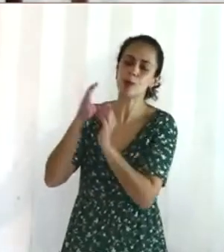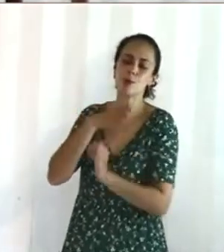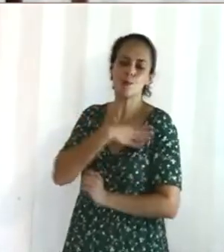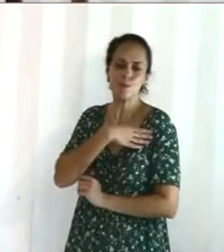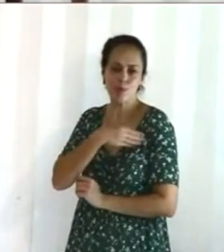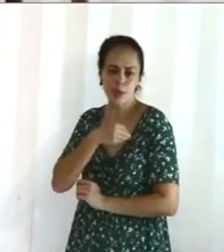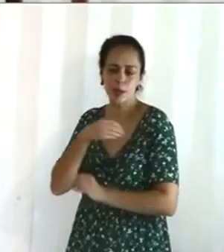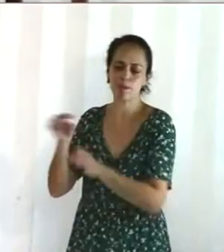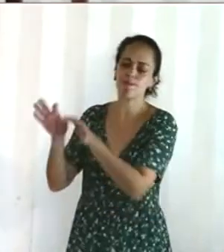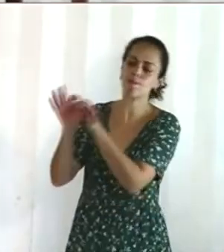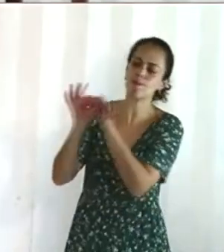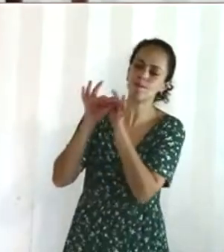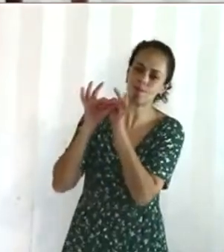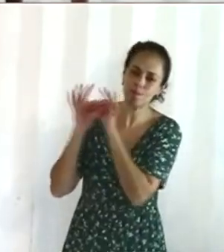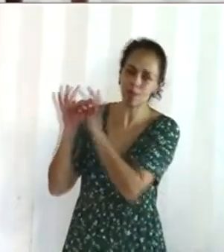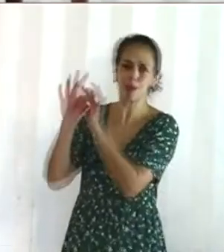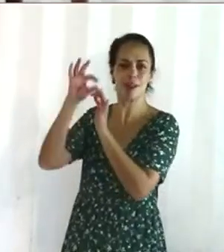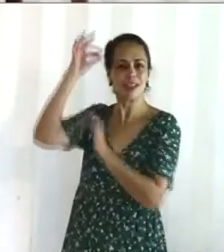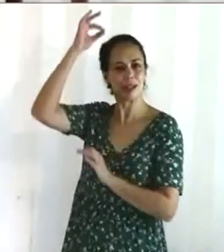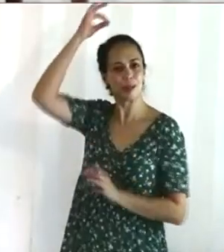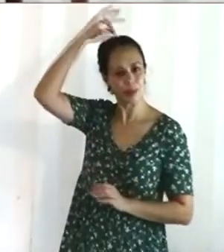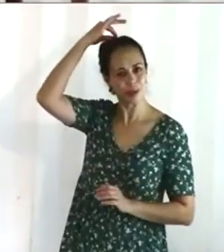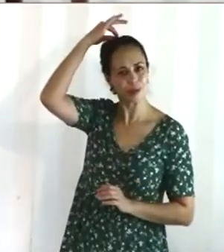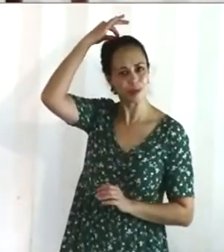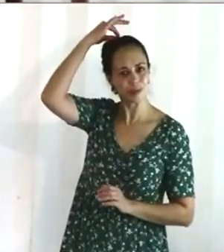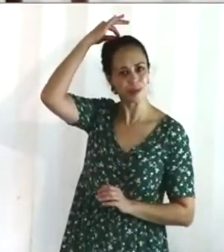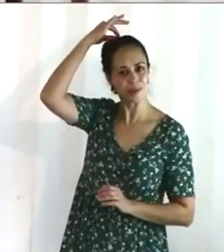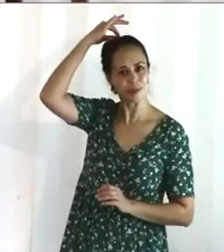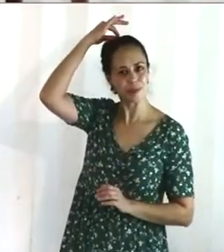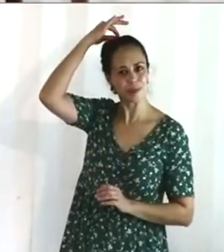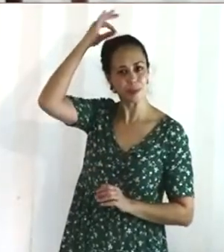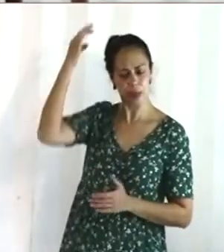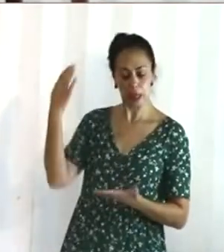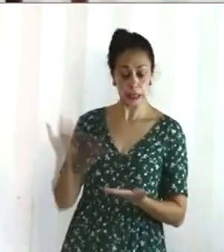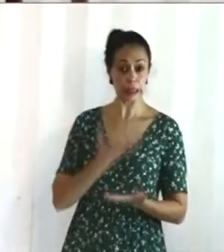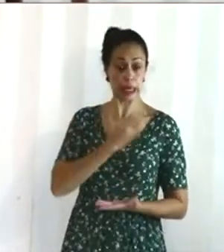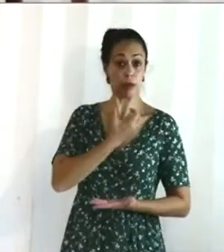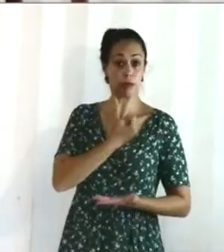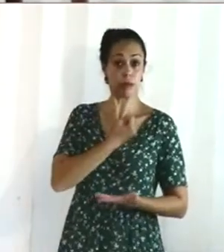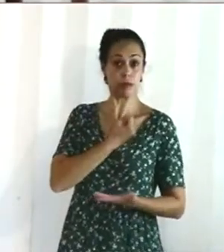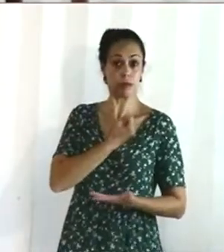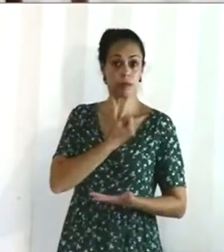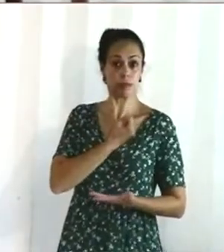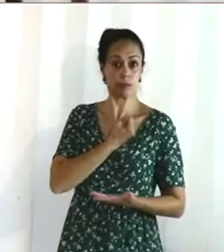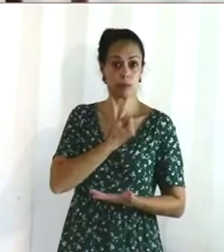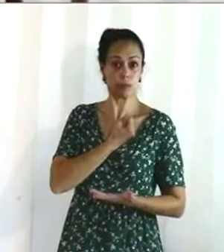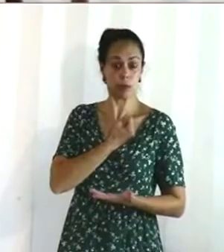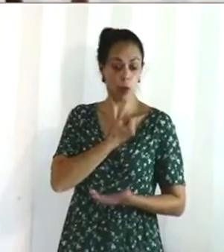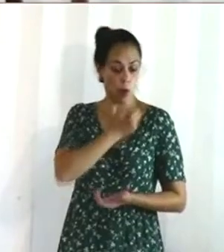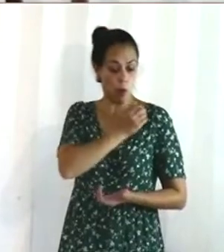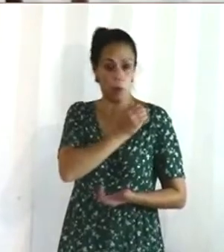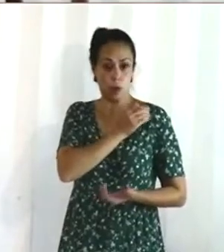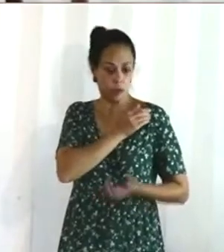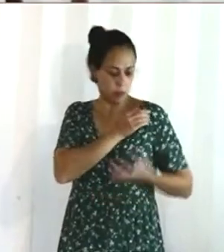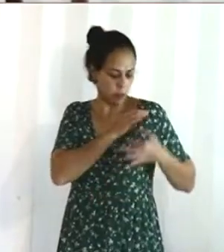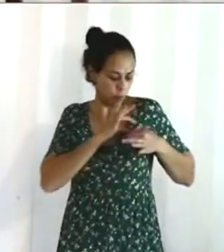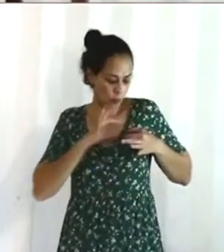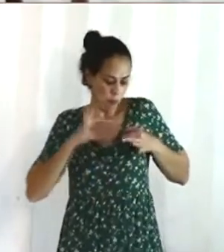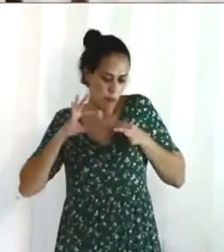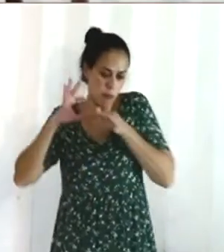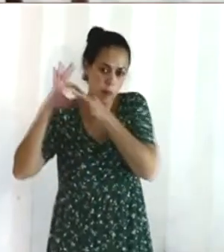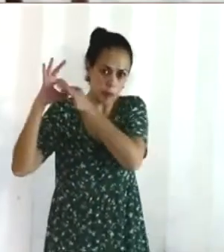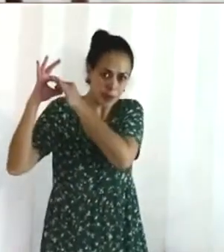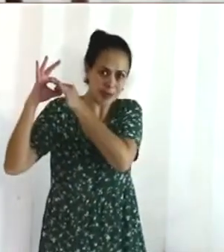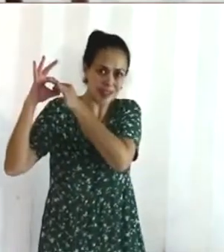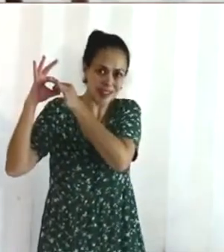salvação, nós entramos em uma união mística com a Trindade. Nós agora somos